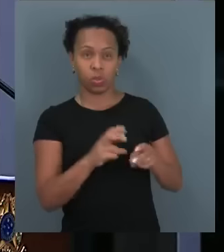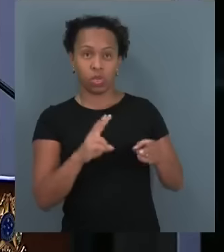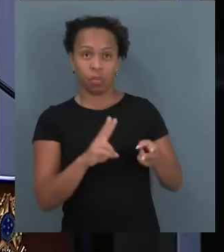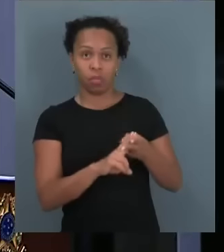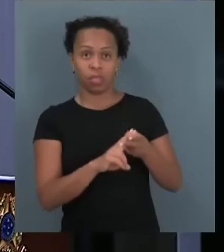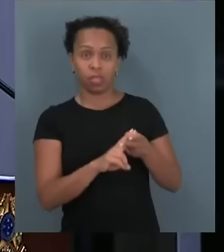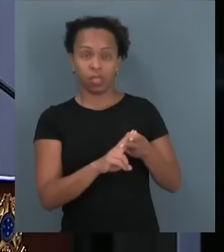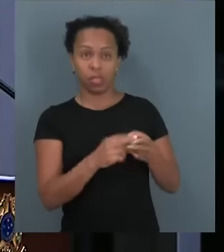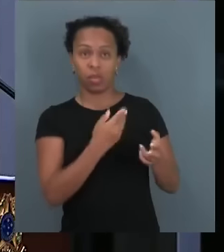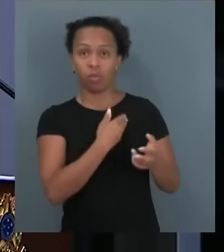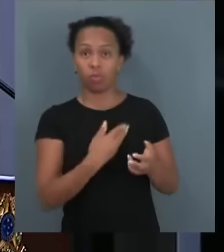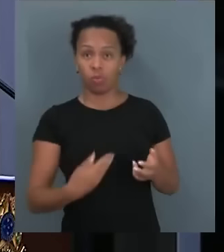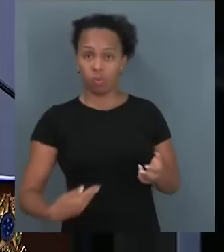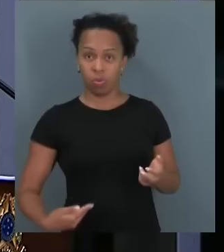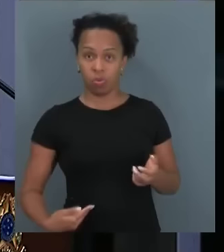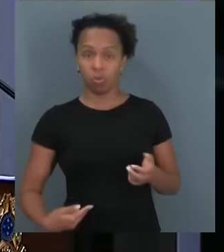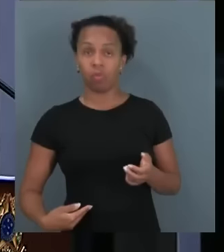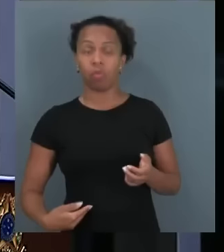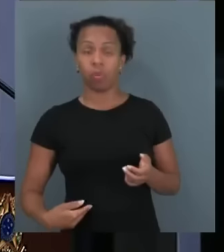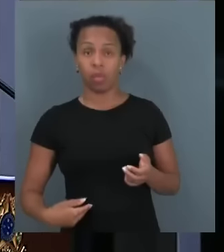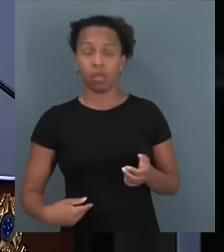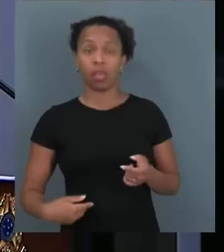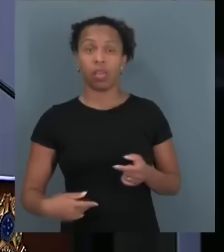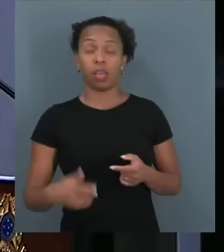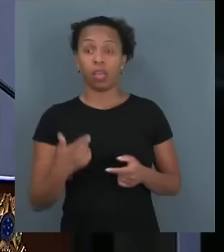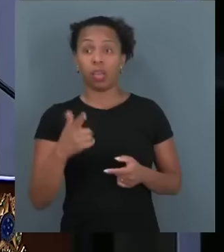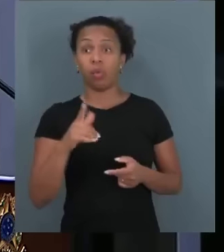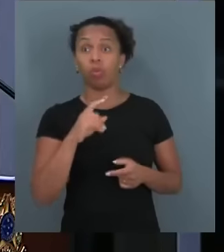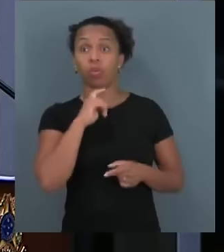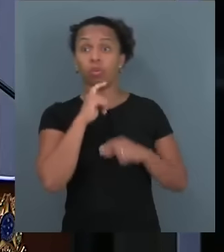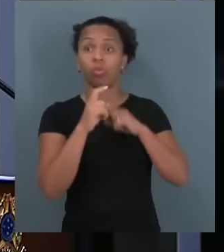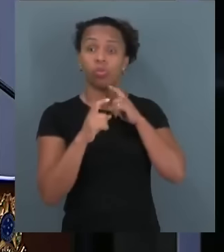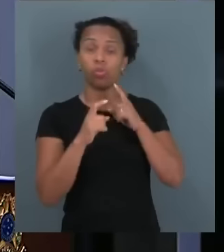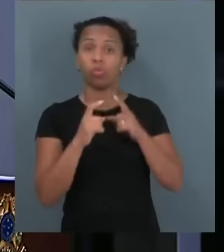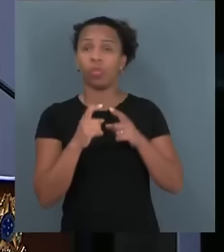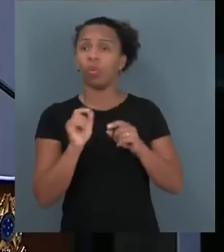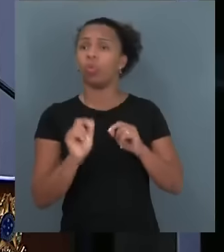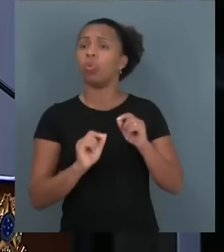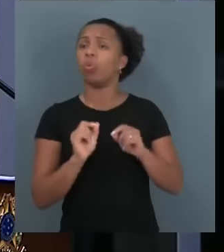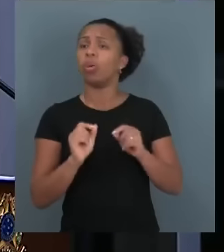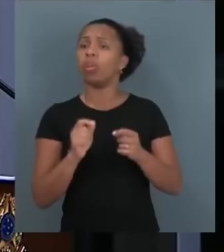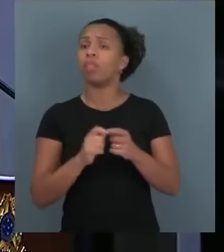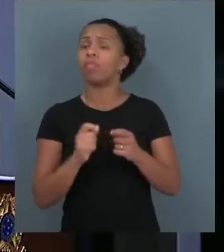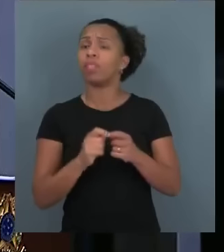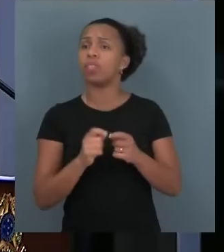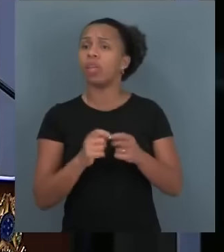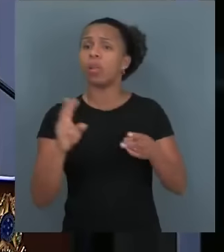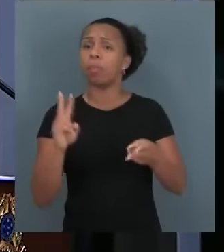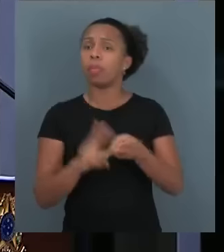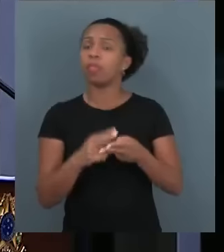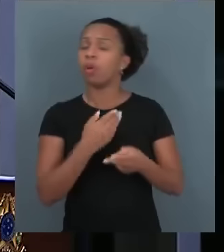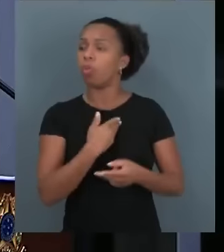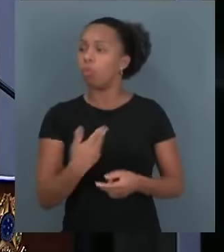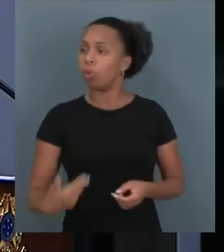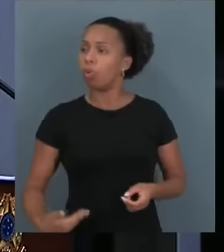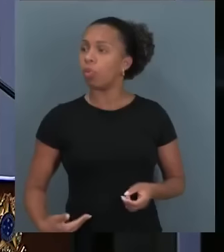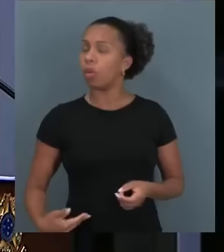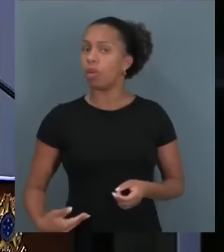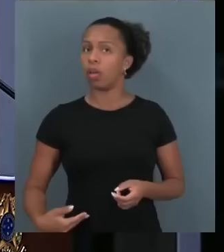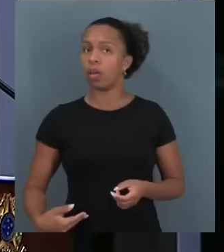é outra dúvida gigantesca minha, o que é que ele está fazendo numa cadeia pública, que é um lugar